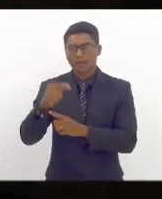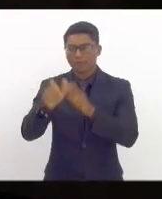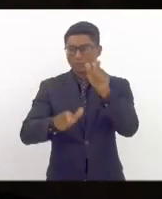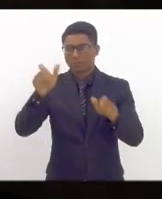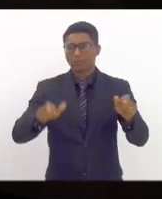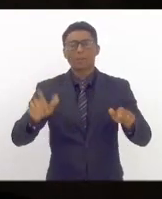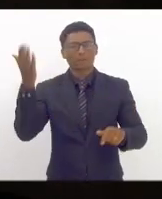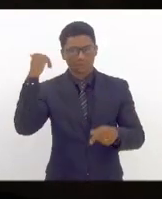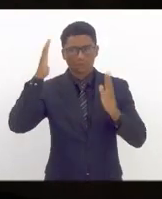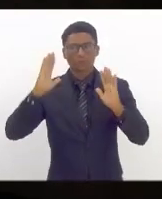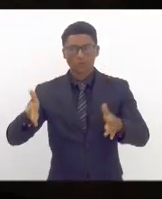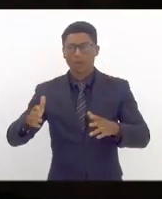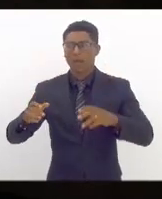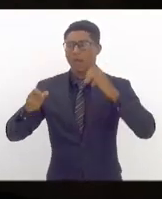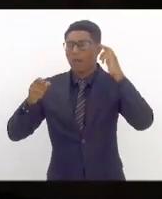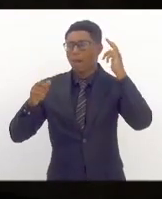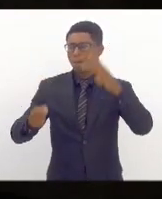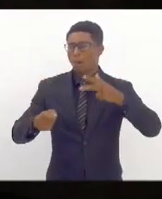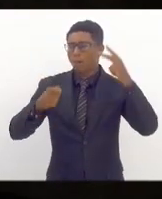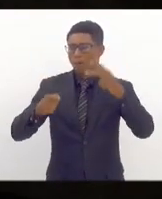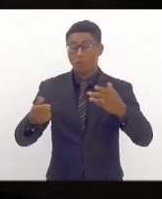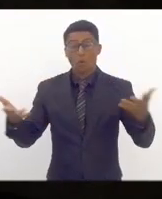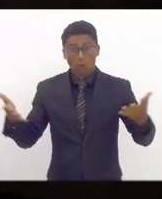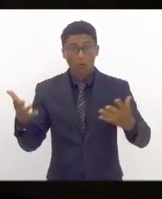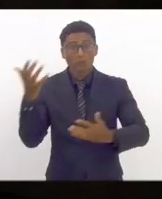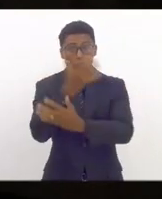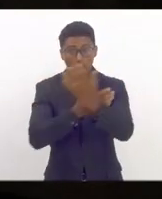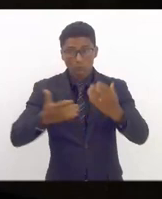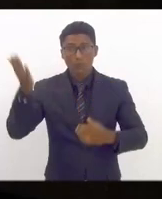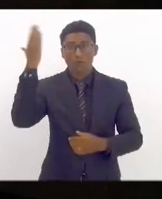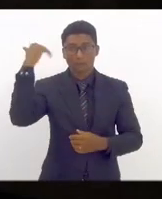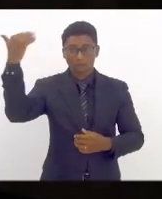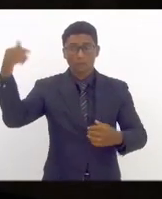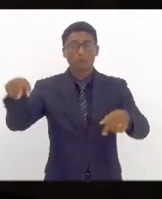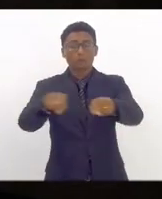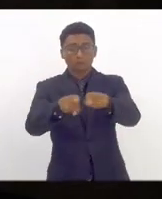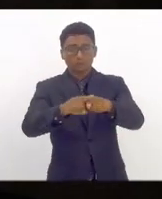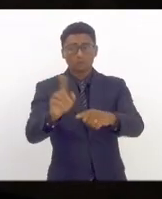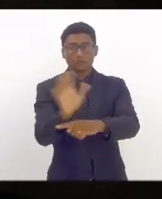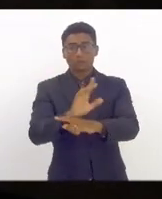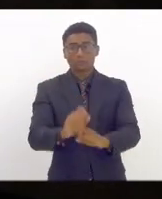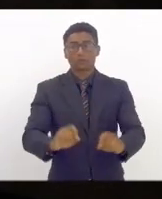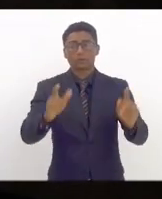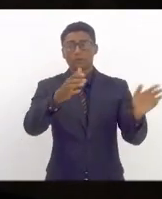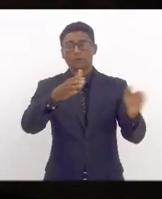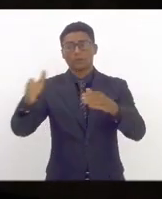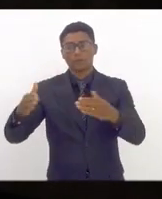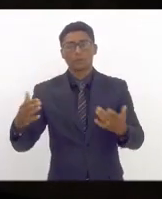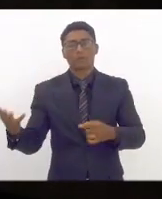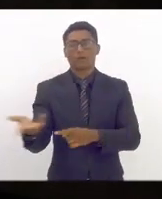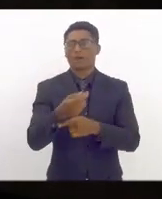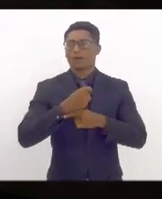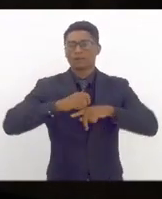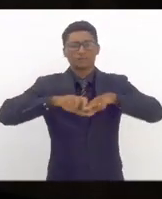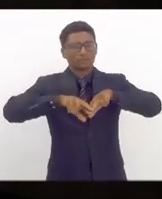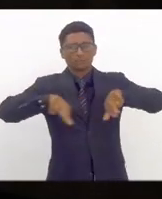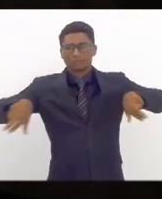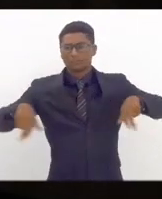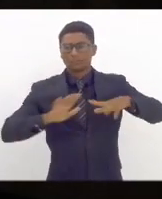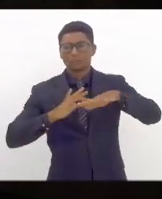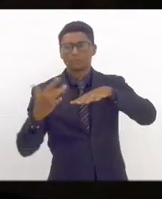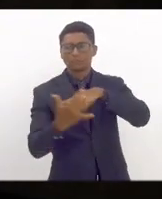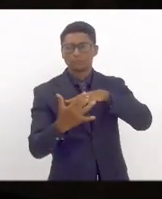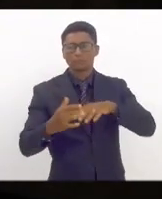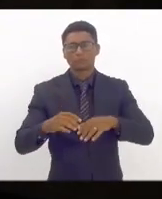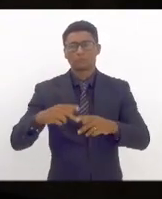do tanque e hoje estão ocupando espaços dentro da música Cinema Arte dentro de várias plataformas como